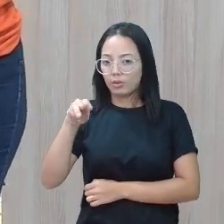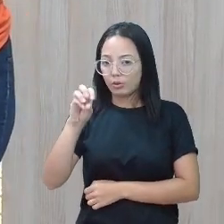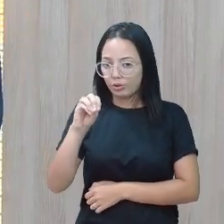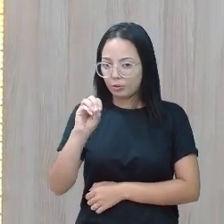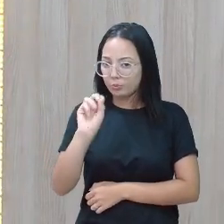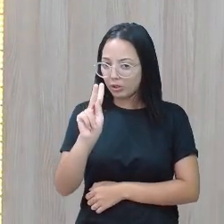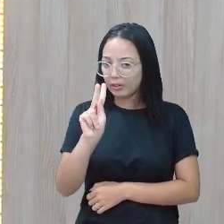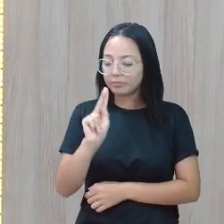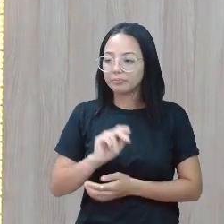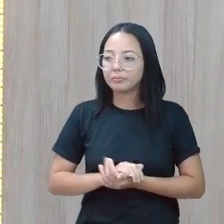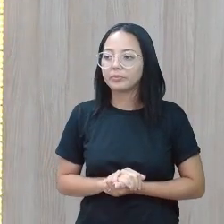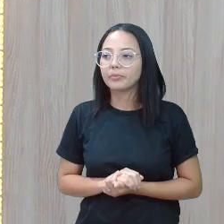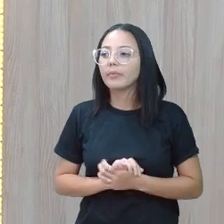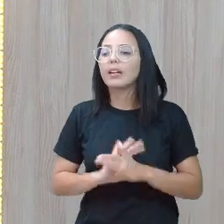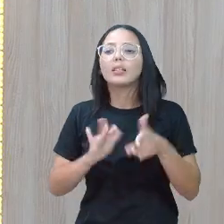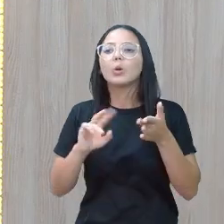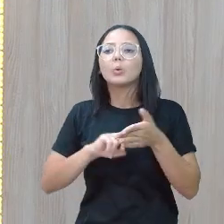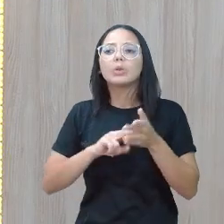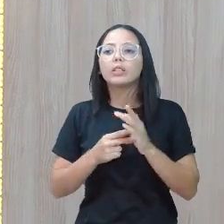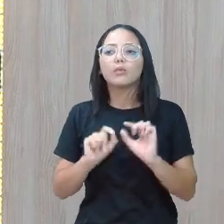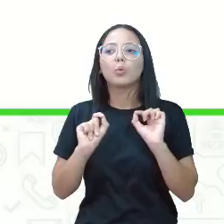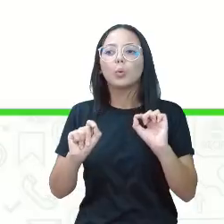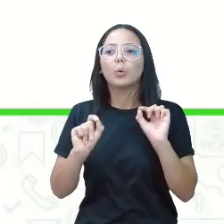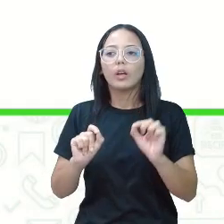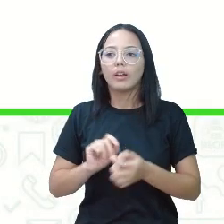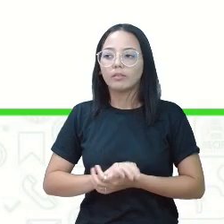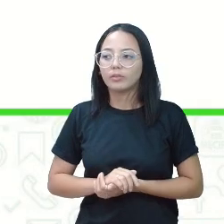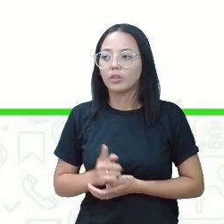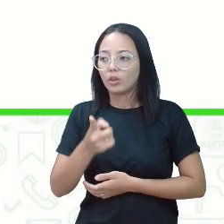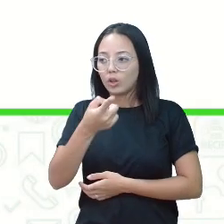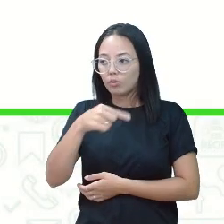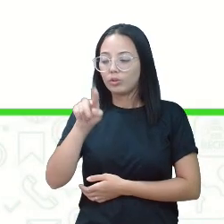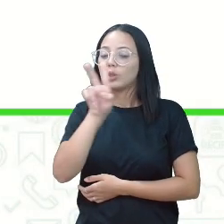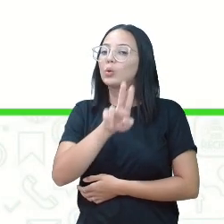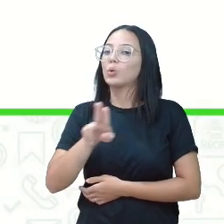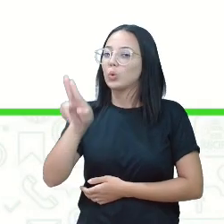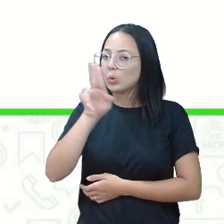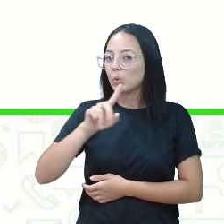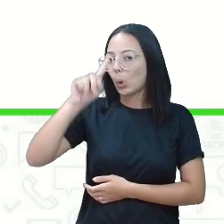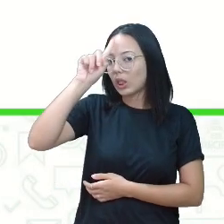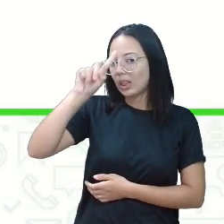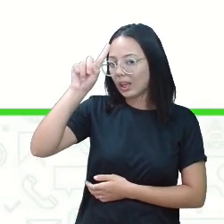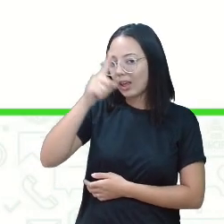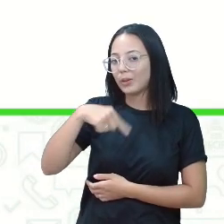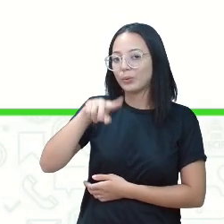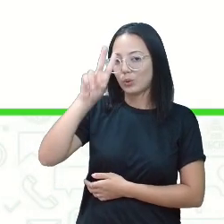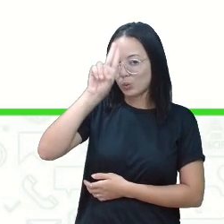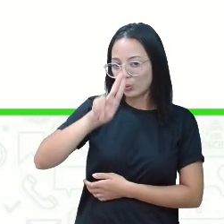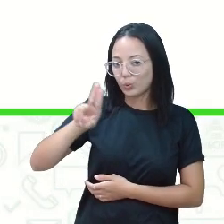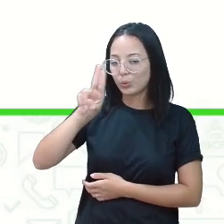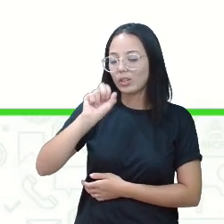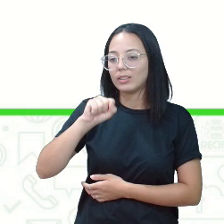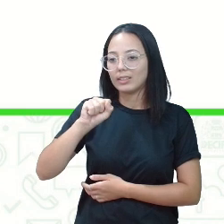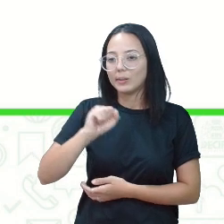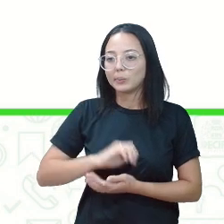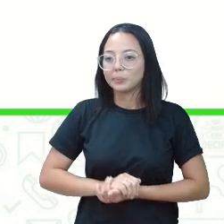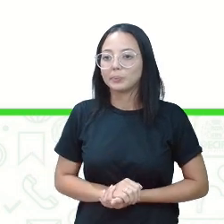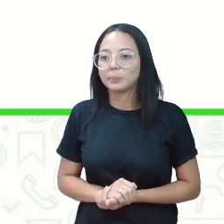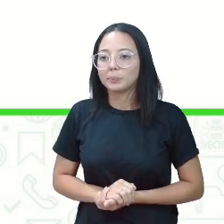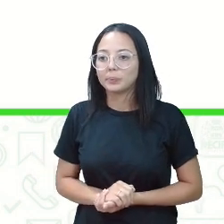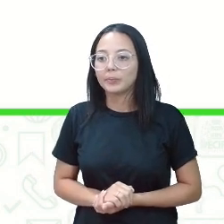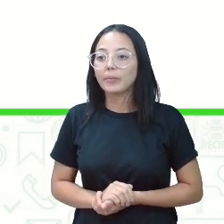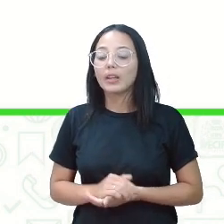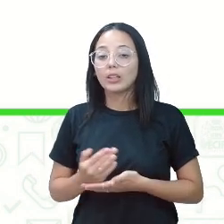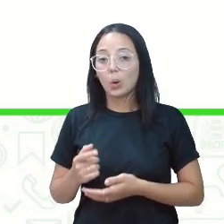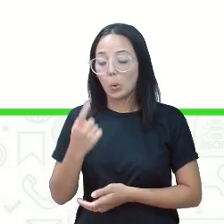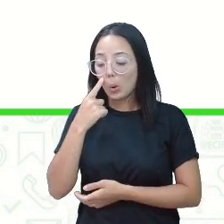neologismo, tá certo? Então, o que é? Vocês utilizam muito no dia a dia, tá bom? Então, a